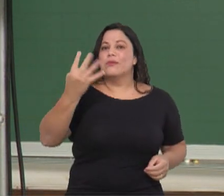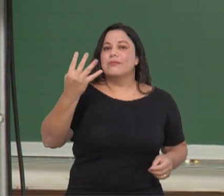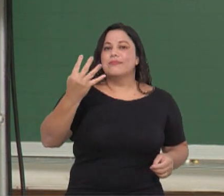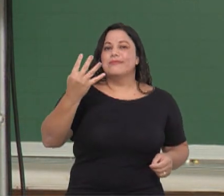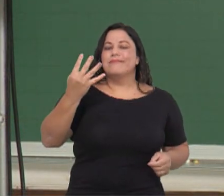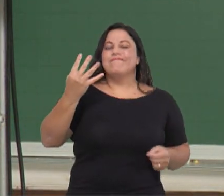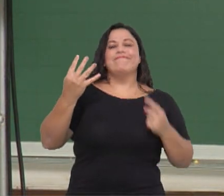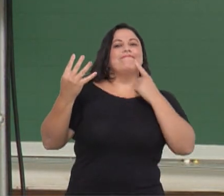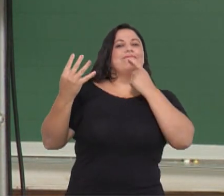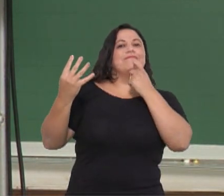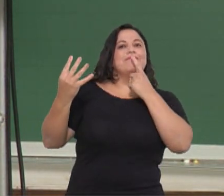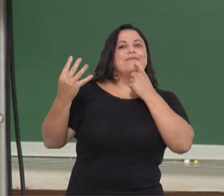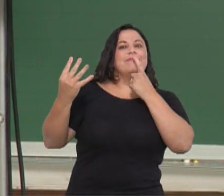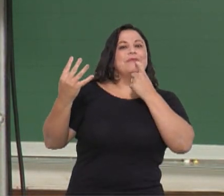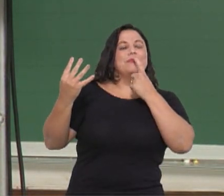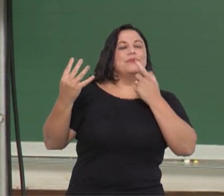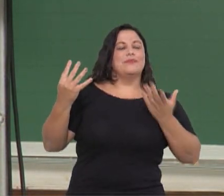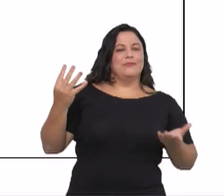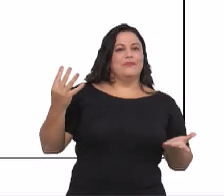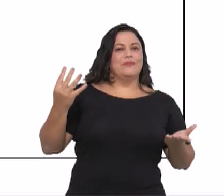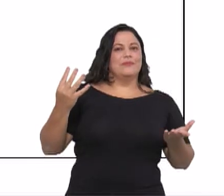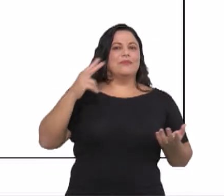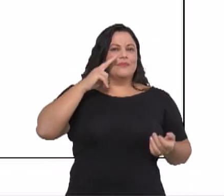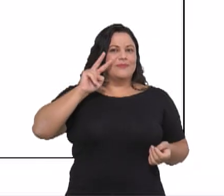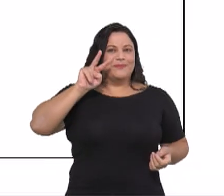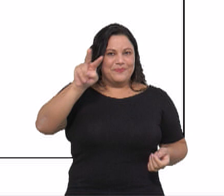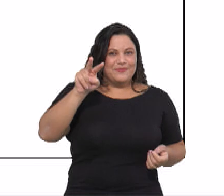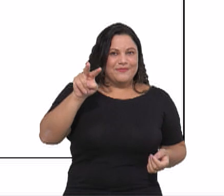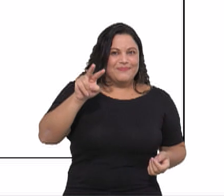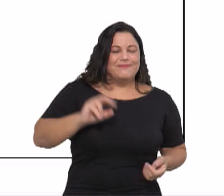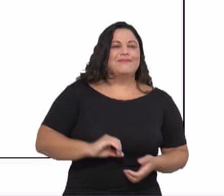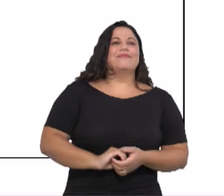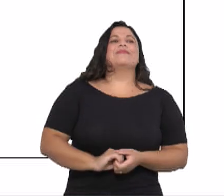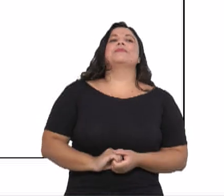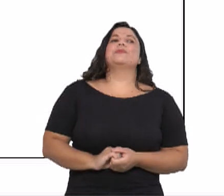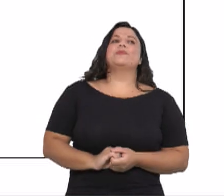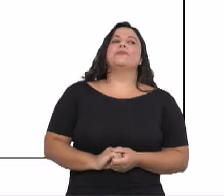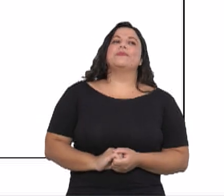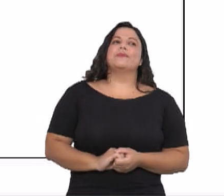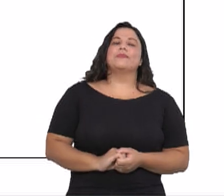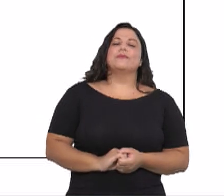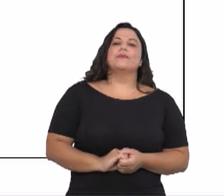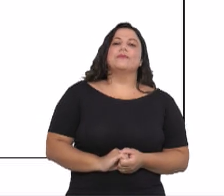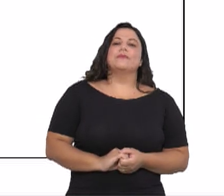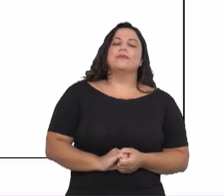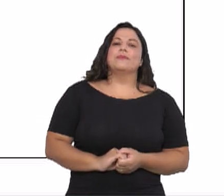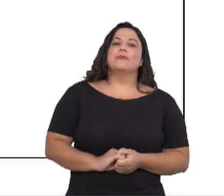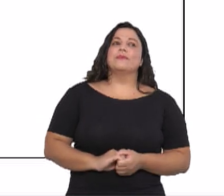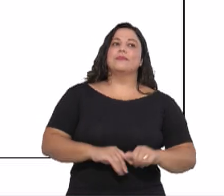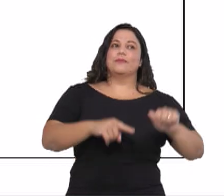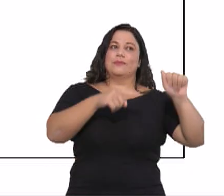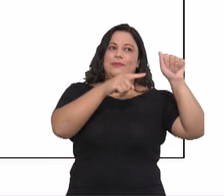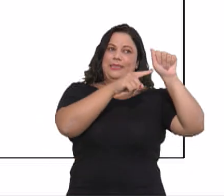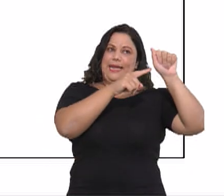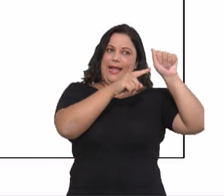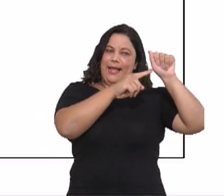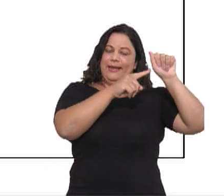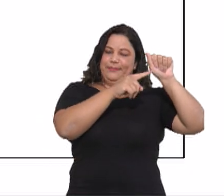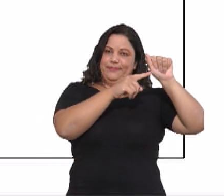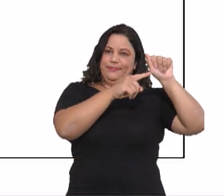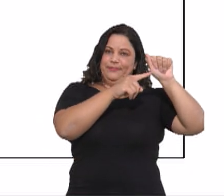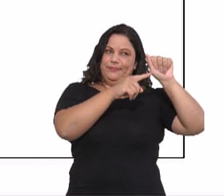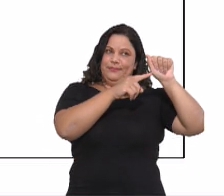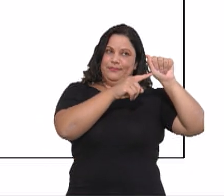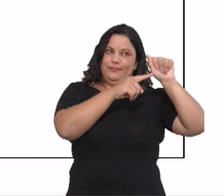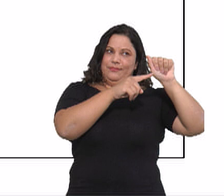pintadas em vermelho. Vamos ver? Tenho lá a predominância de monossílabos tônicos.